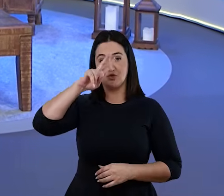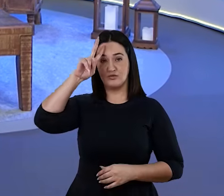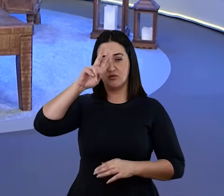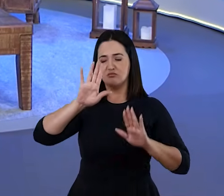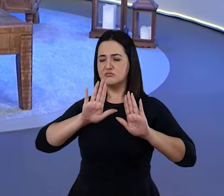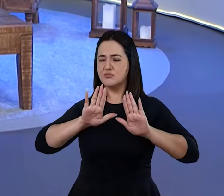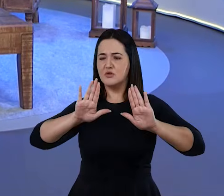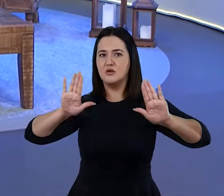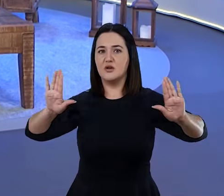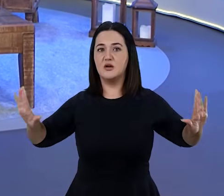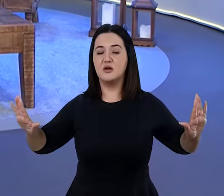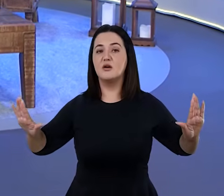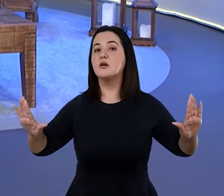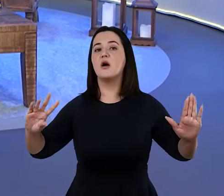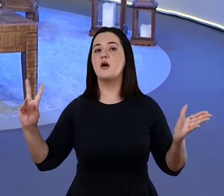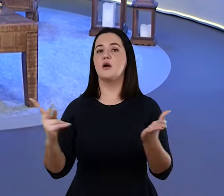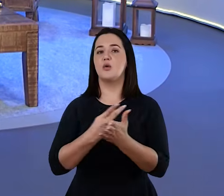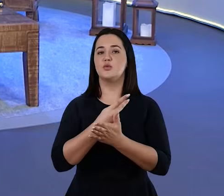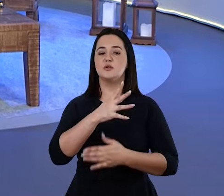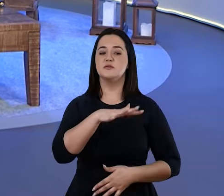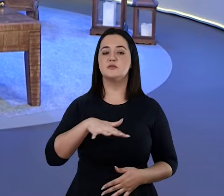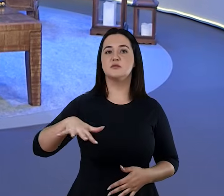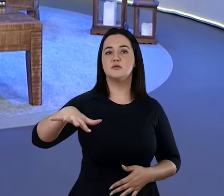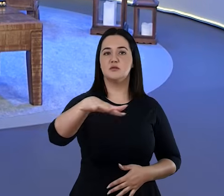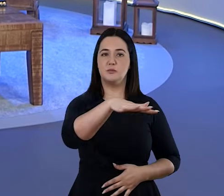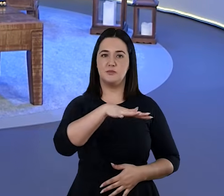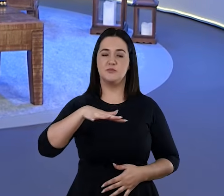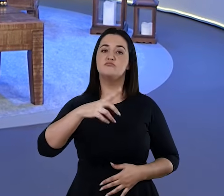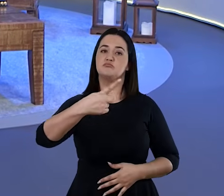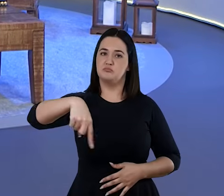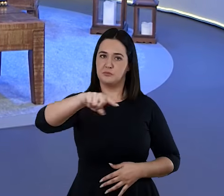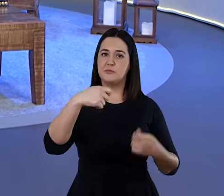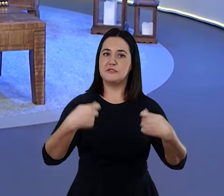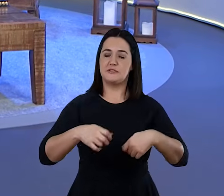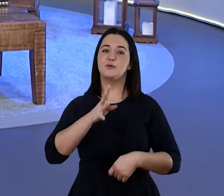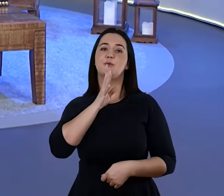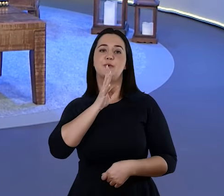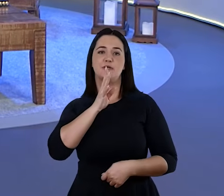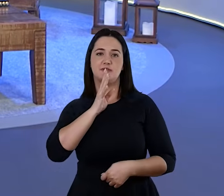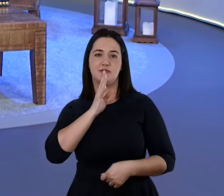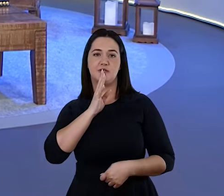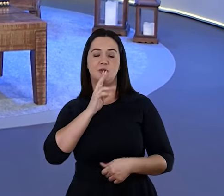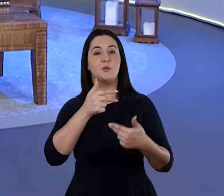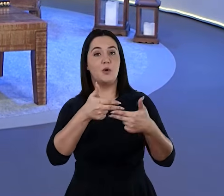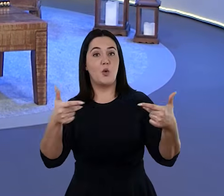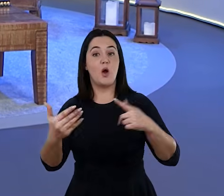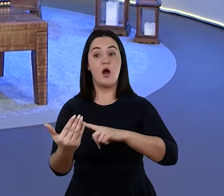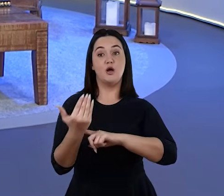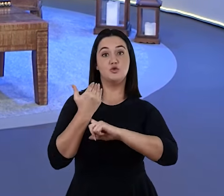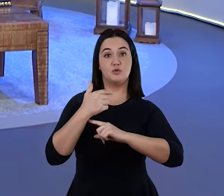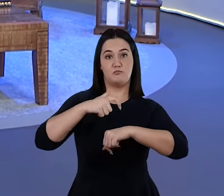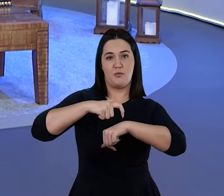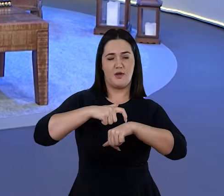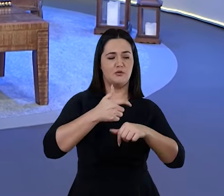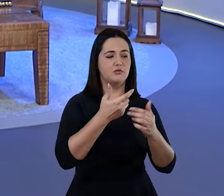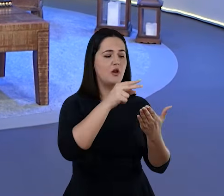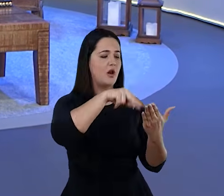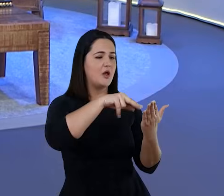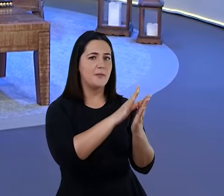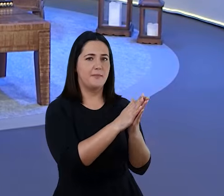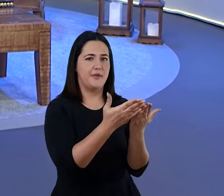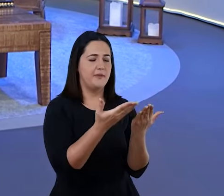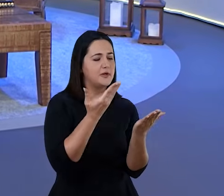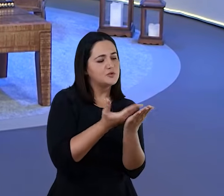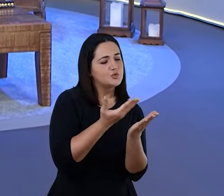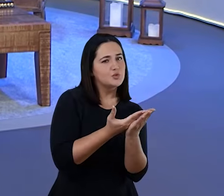A história de Sansão, ela acontece num ambiente que merece ser conhecido por nós. Aliás, uma coisa que ajuda bastante no estudo da